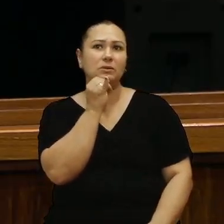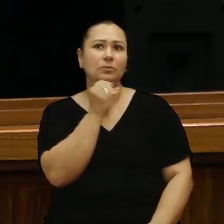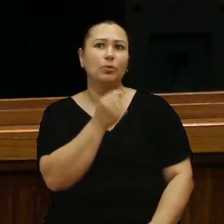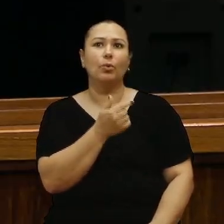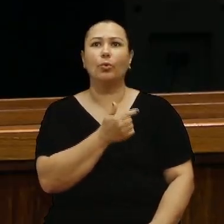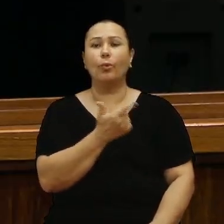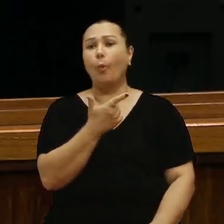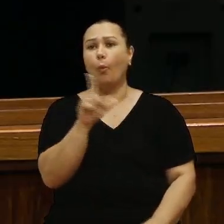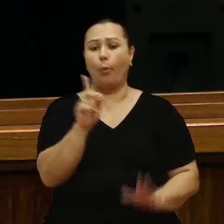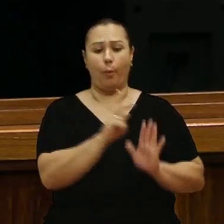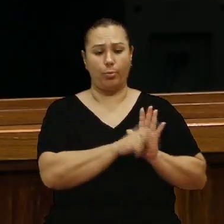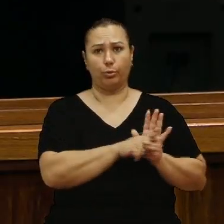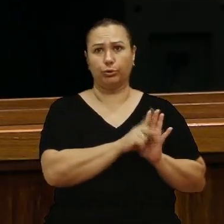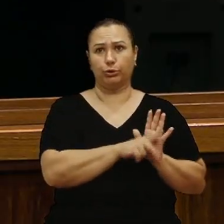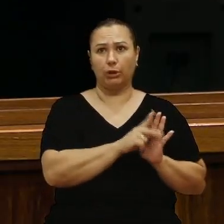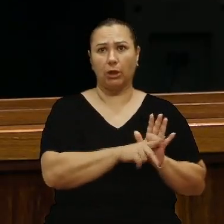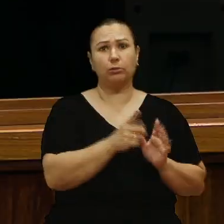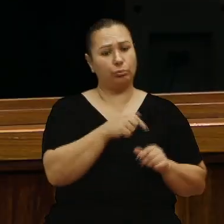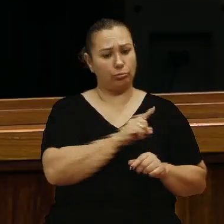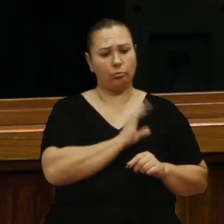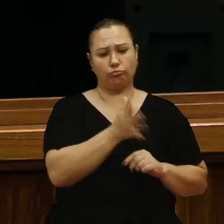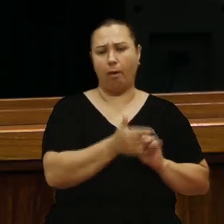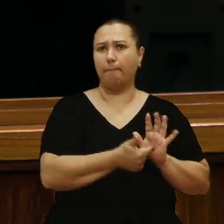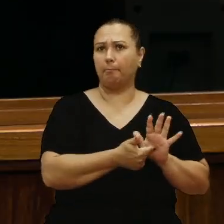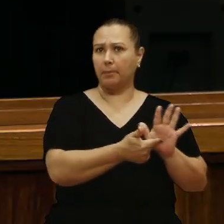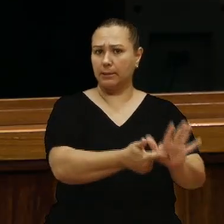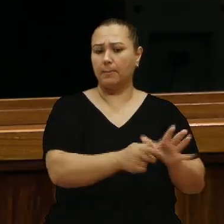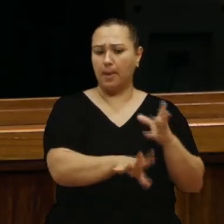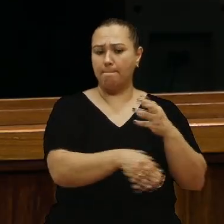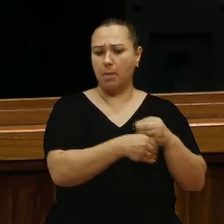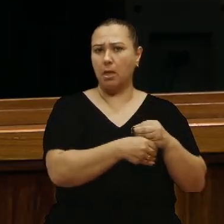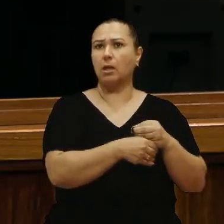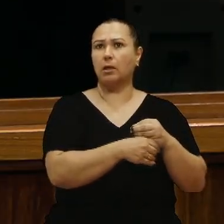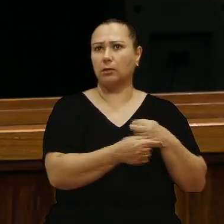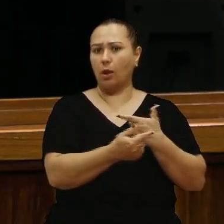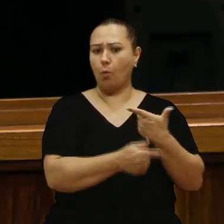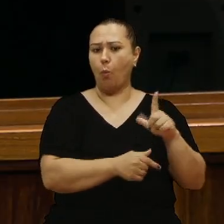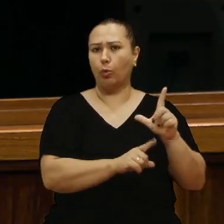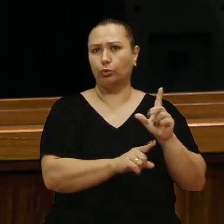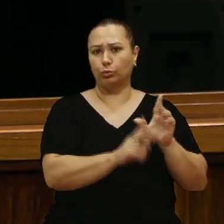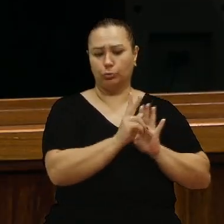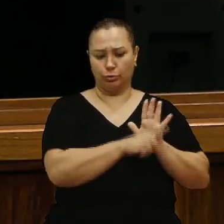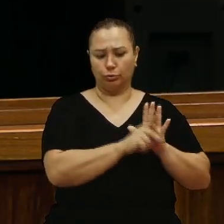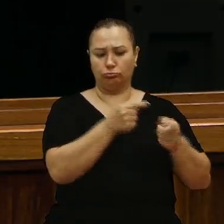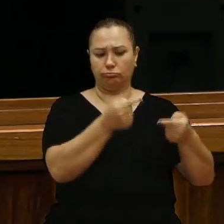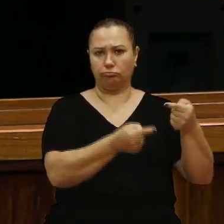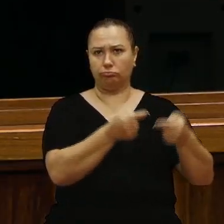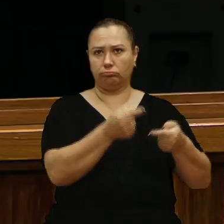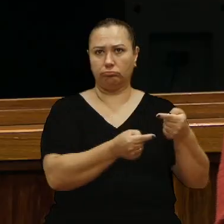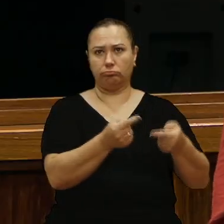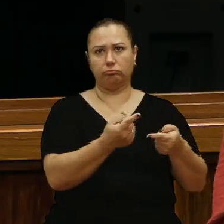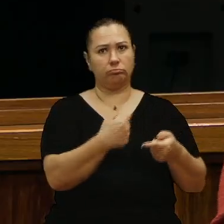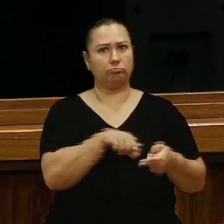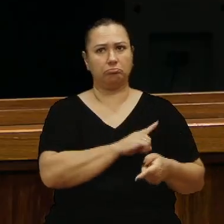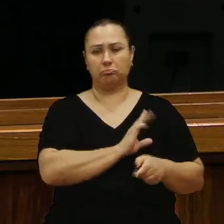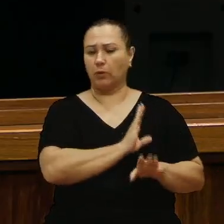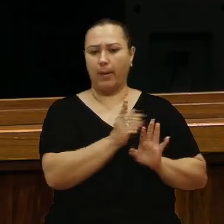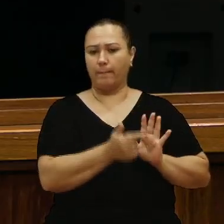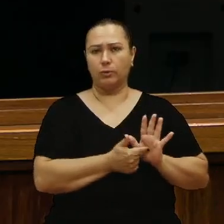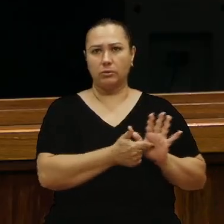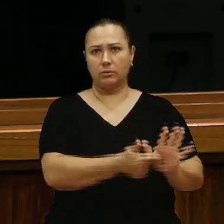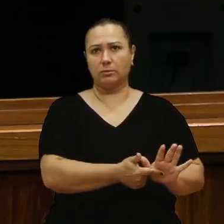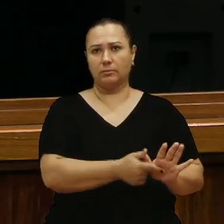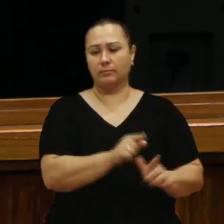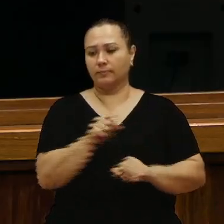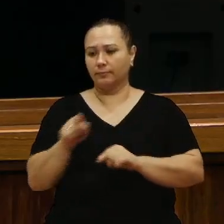O outro projeto, nós até apresentamos emenda no outro projeto, porque nós fizemos uma discussão que a gente não iria apresentar